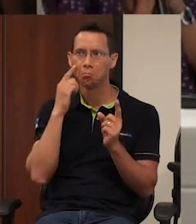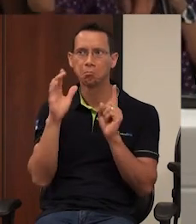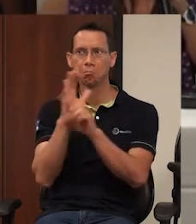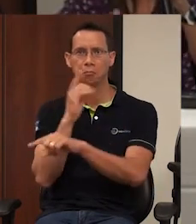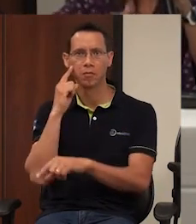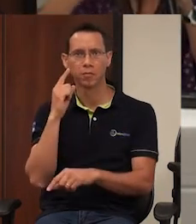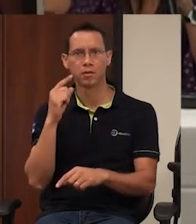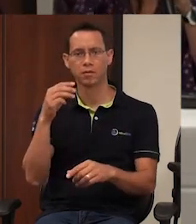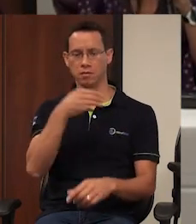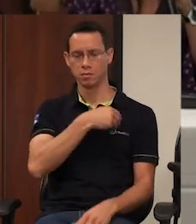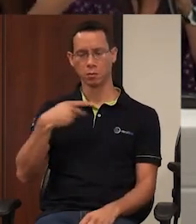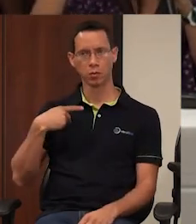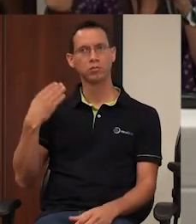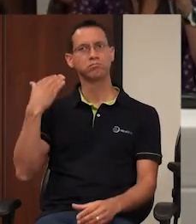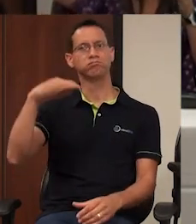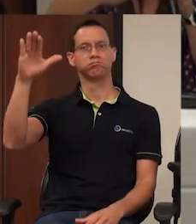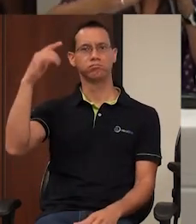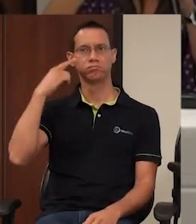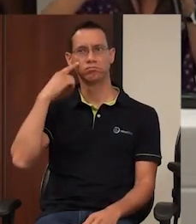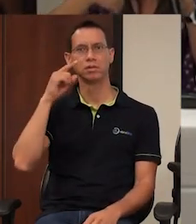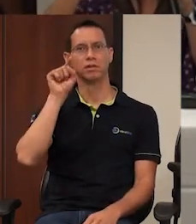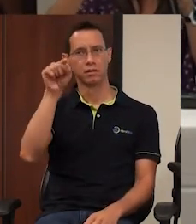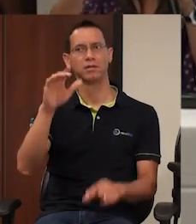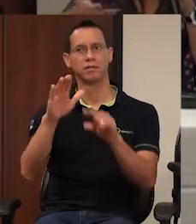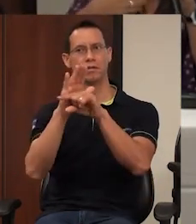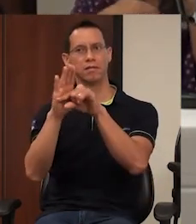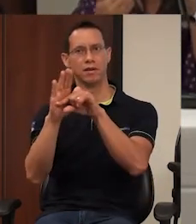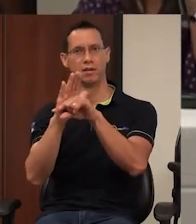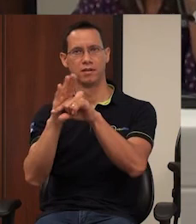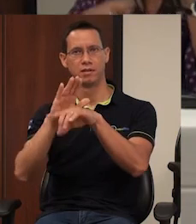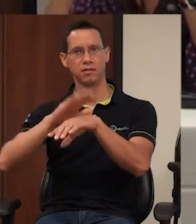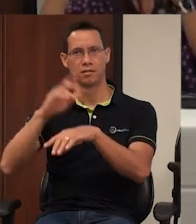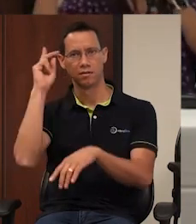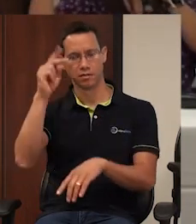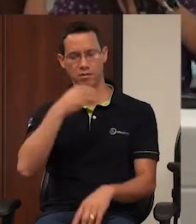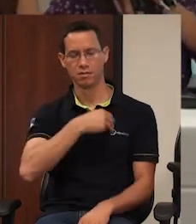para o Ministério Público e aí se verifica se essa pessoa tem ou não